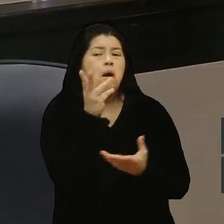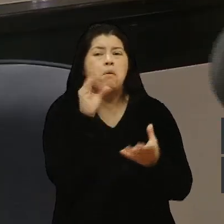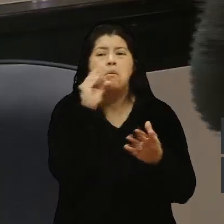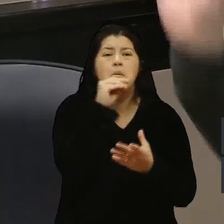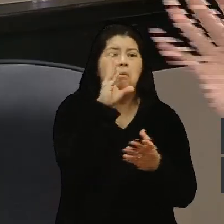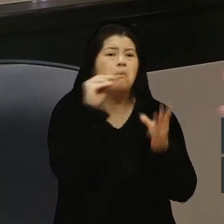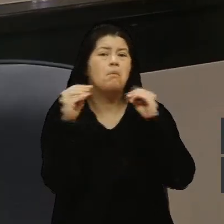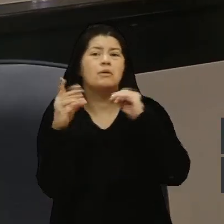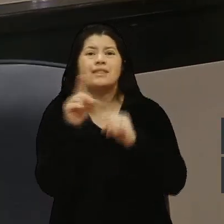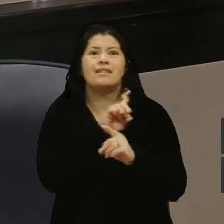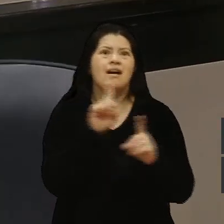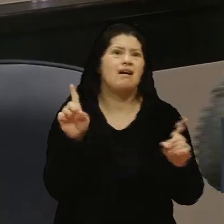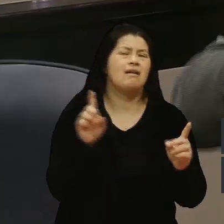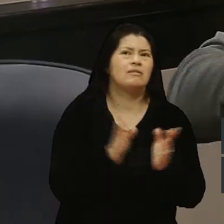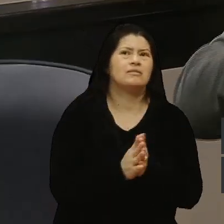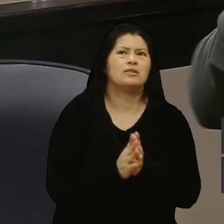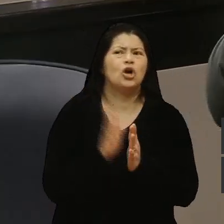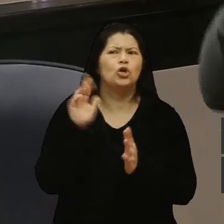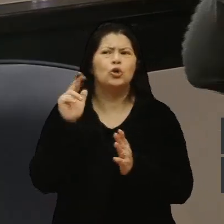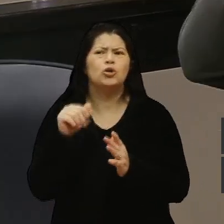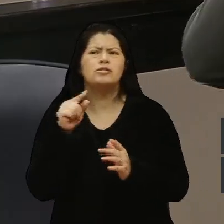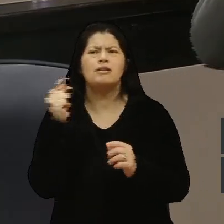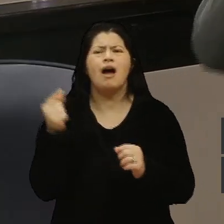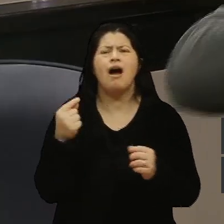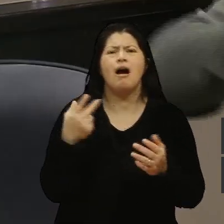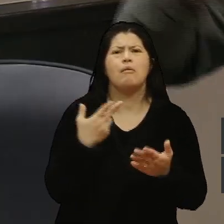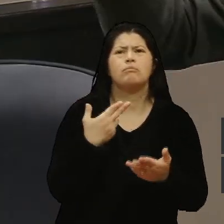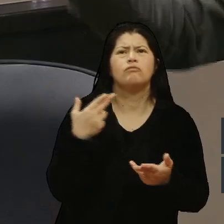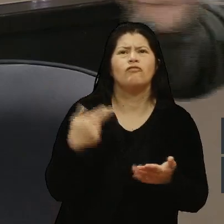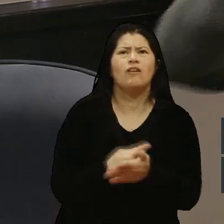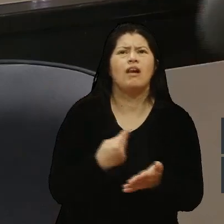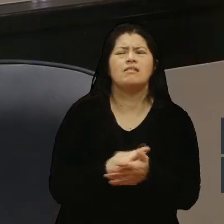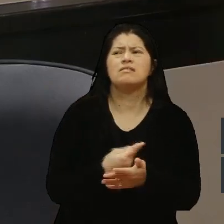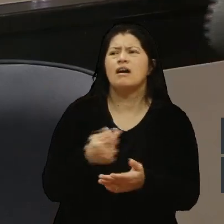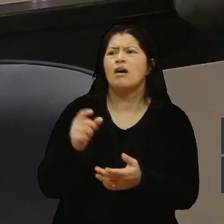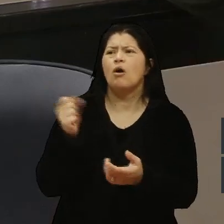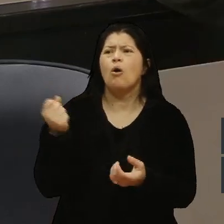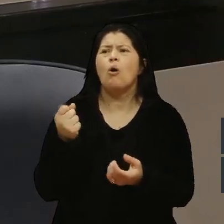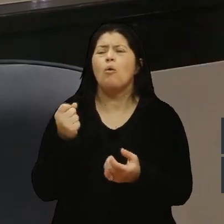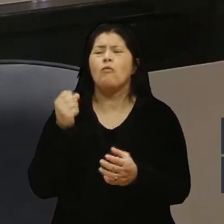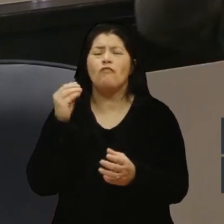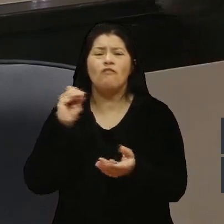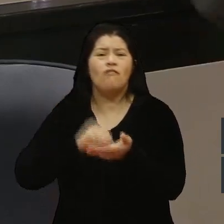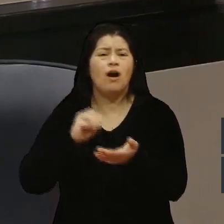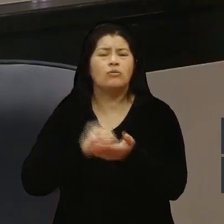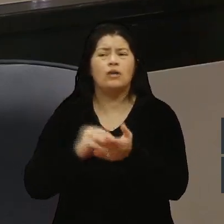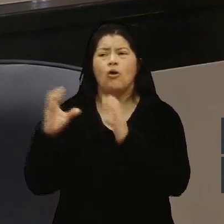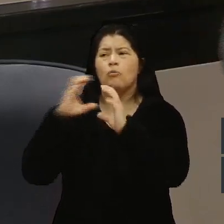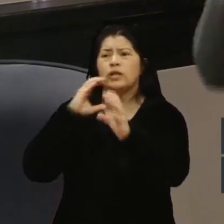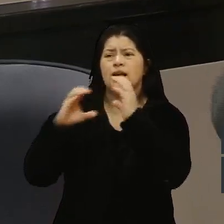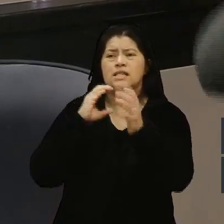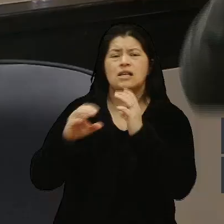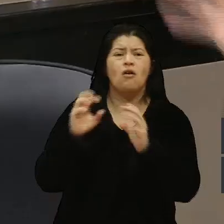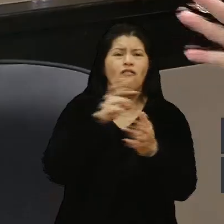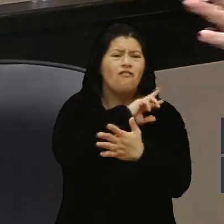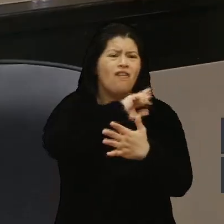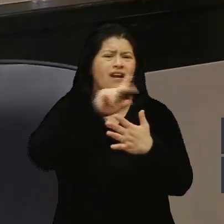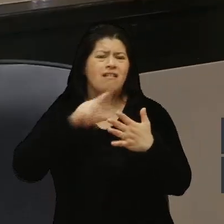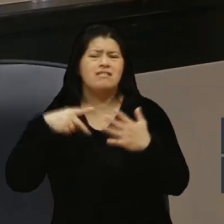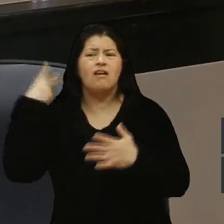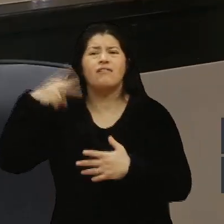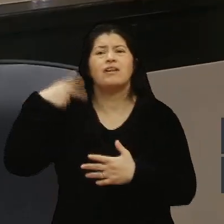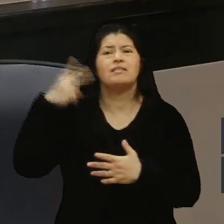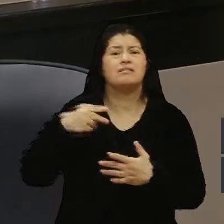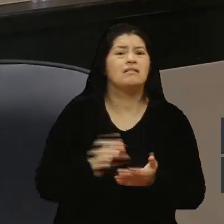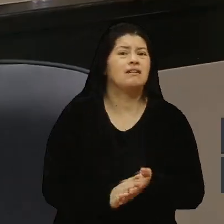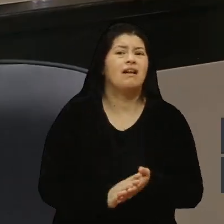cito ele, porque nunca é ninguém o culpado. Aí não sabe se foi má comunicação do líder do governo, do Caleb, se foi do Dornelli, se foi do Micael, nunca não tem